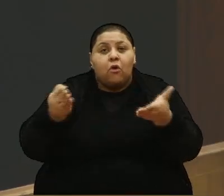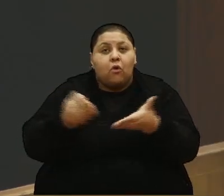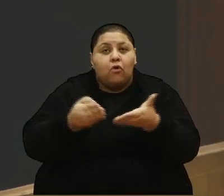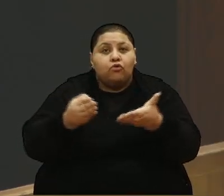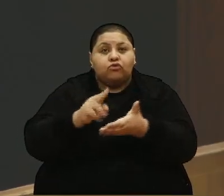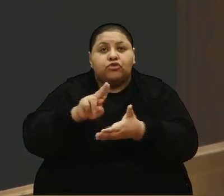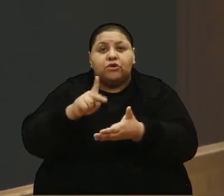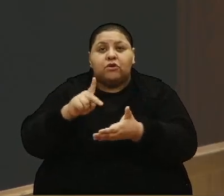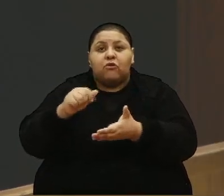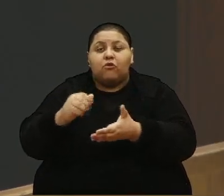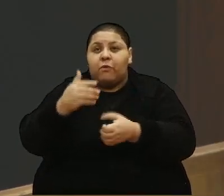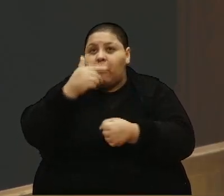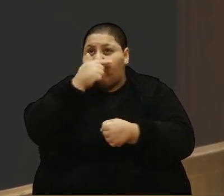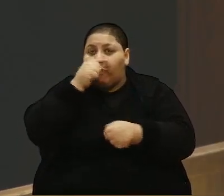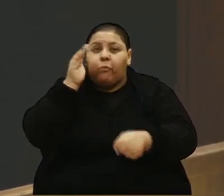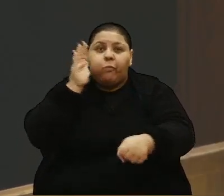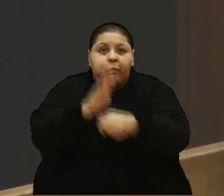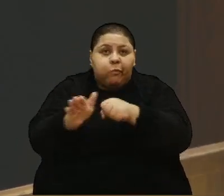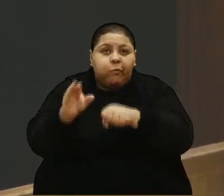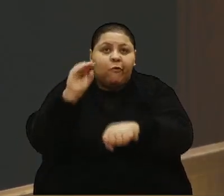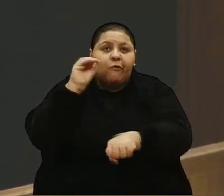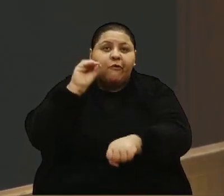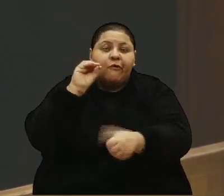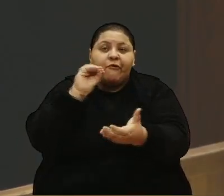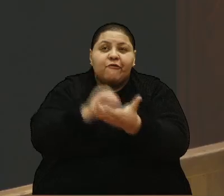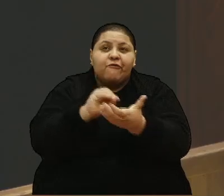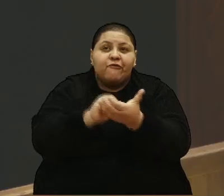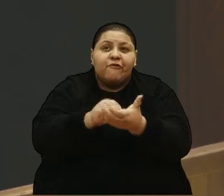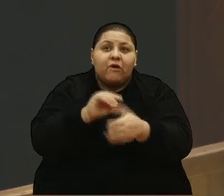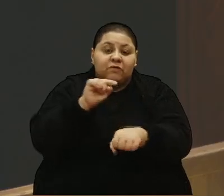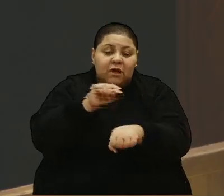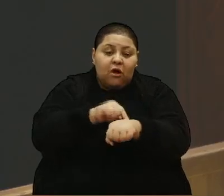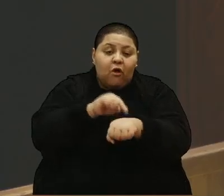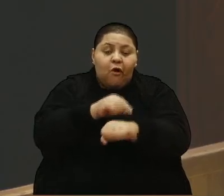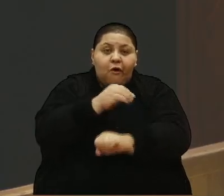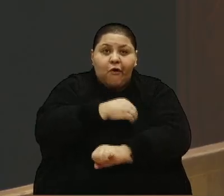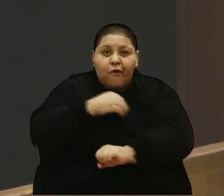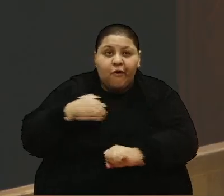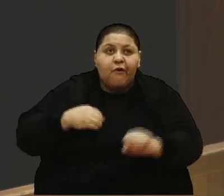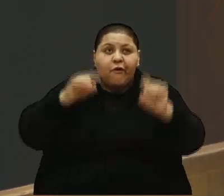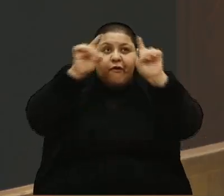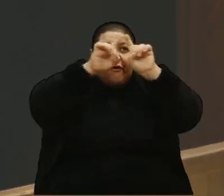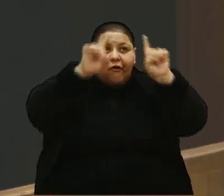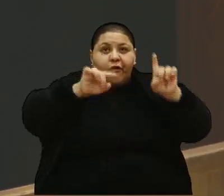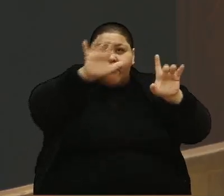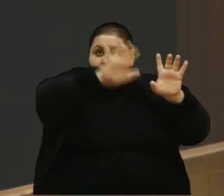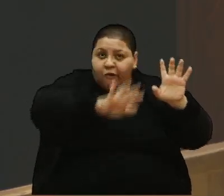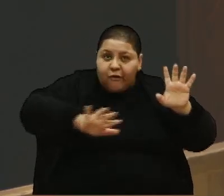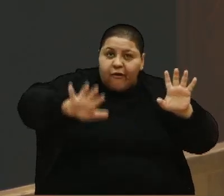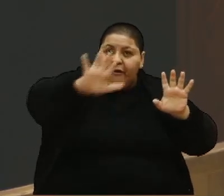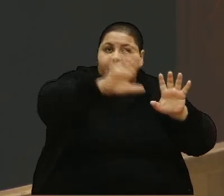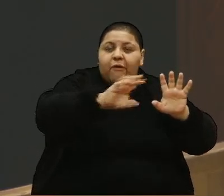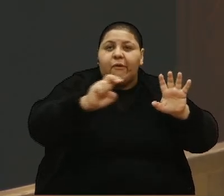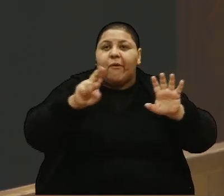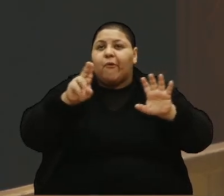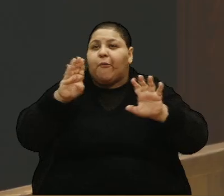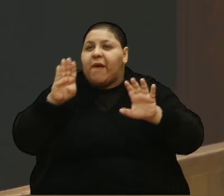a falta de horas médicas e de equipe como um todo nas